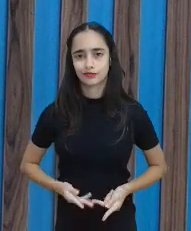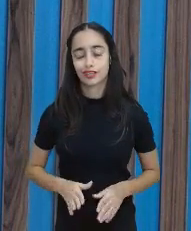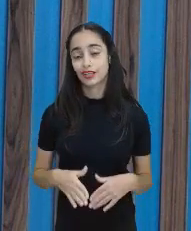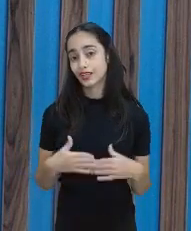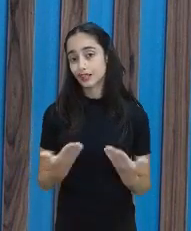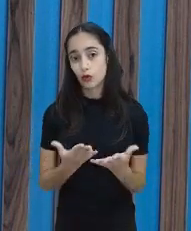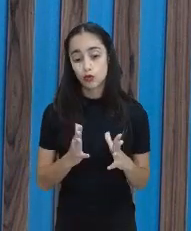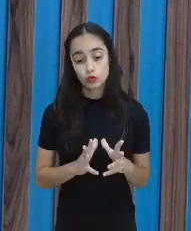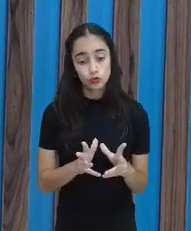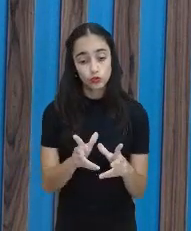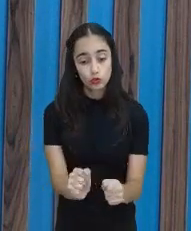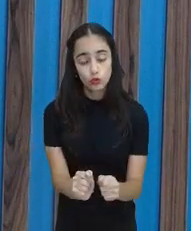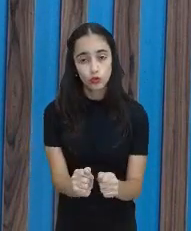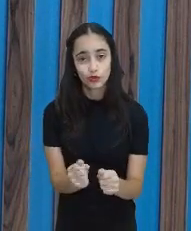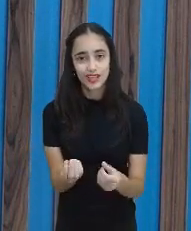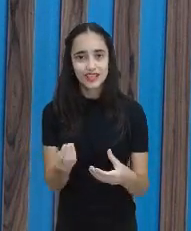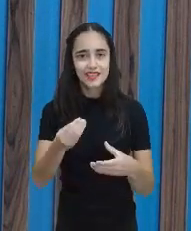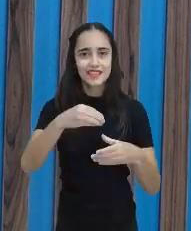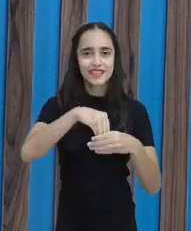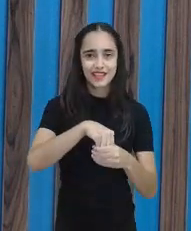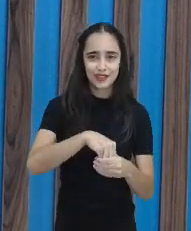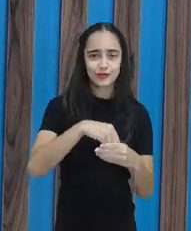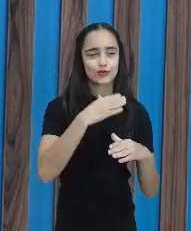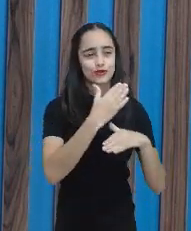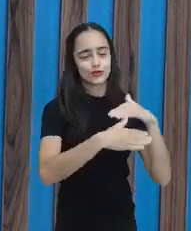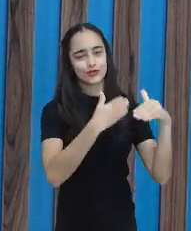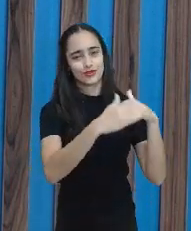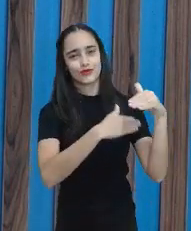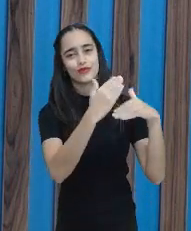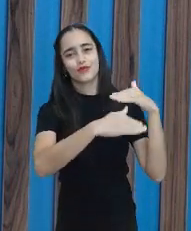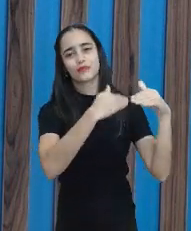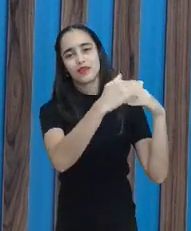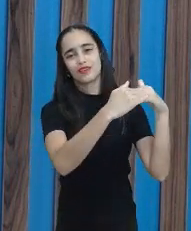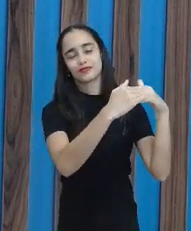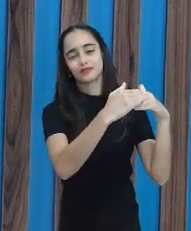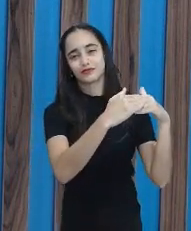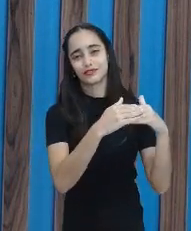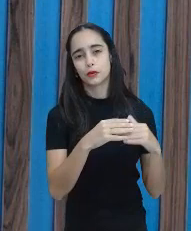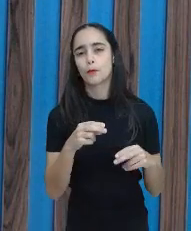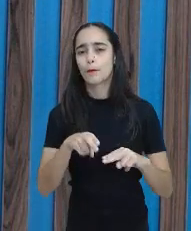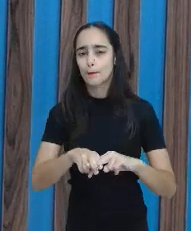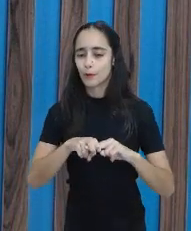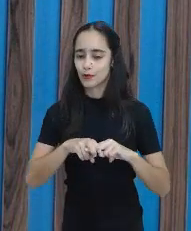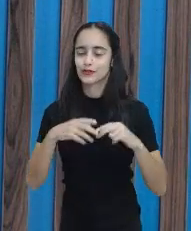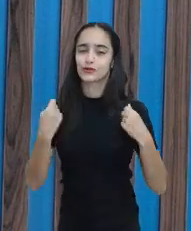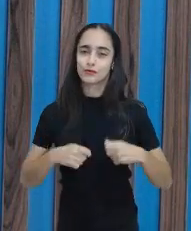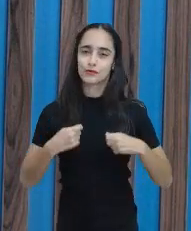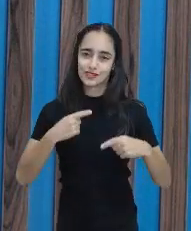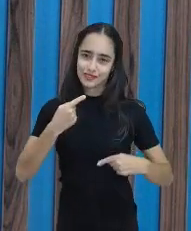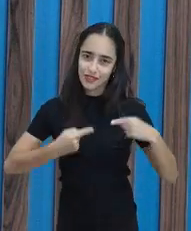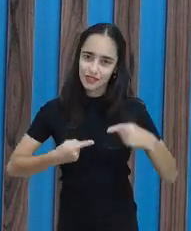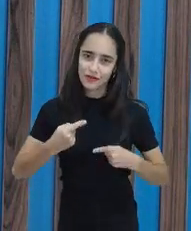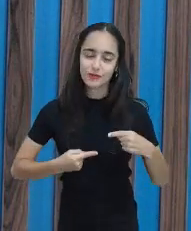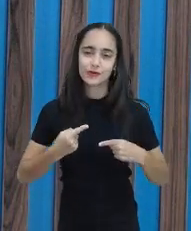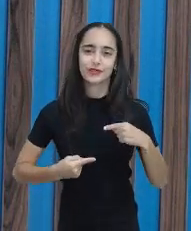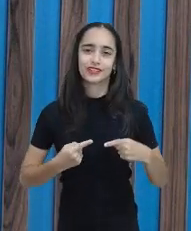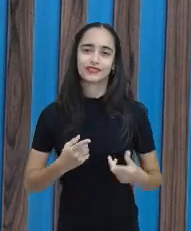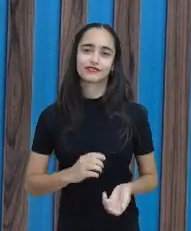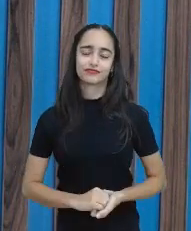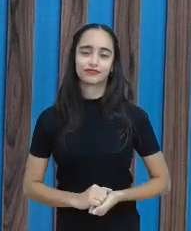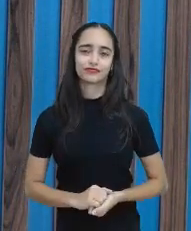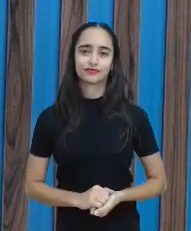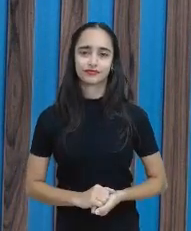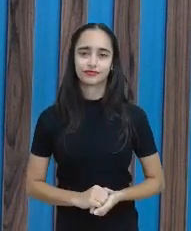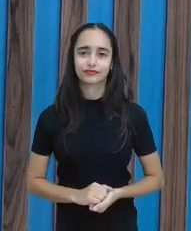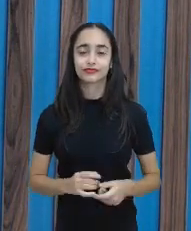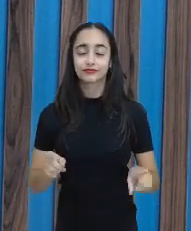engloba o desenvolvimento sustentável. E para isso que precisa, né, dessa política e desse estatuto aí, que